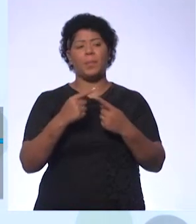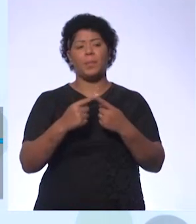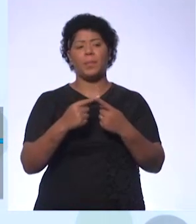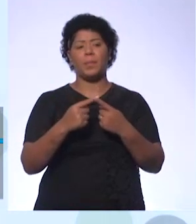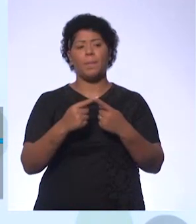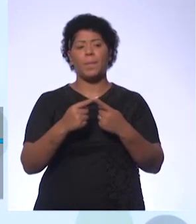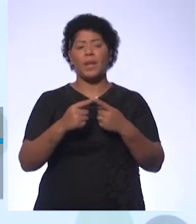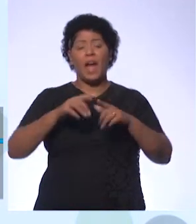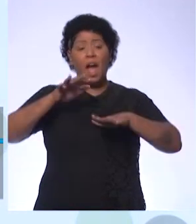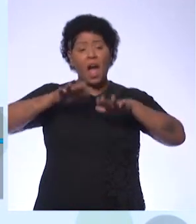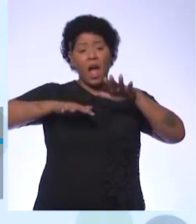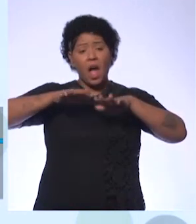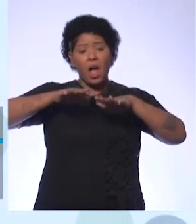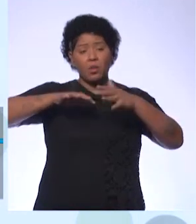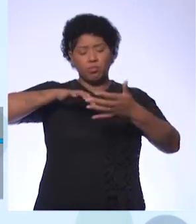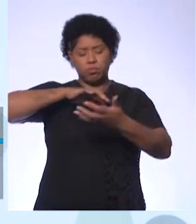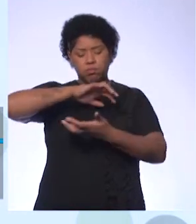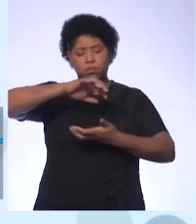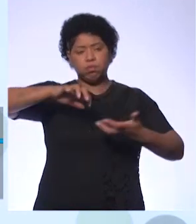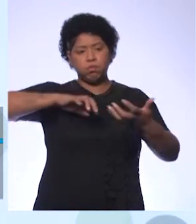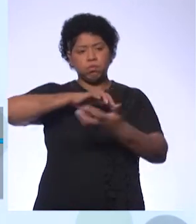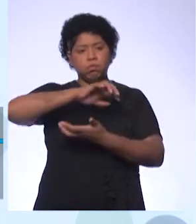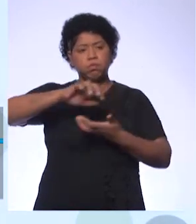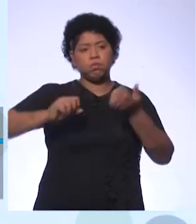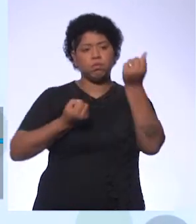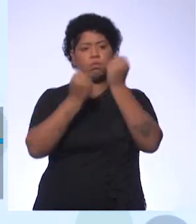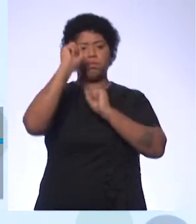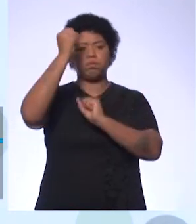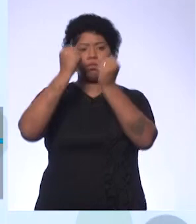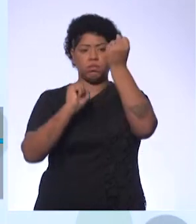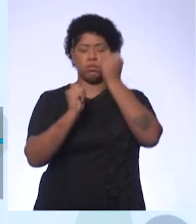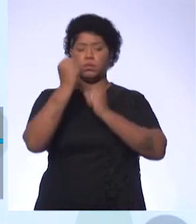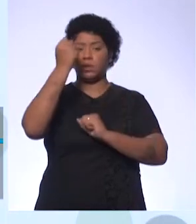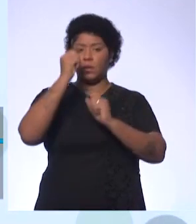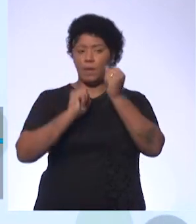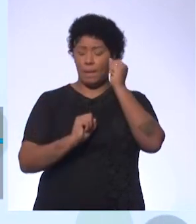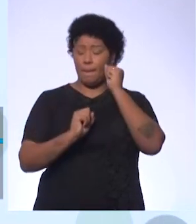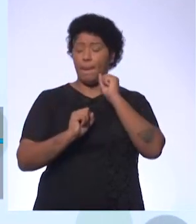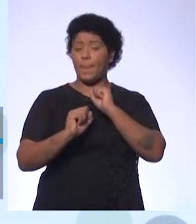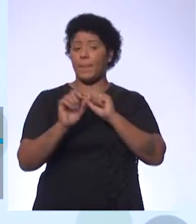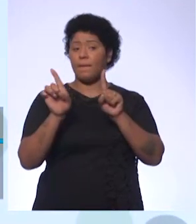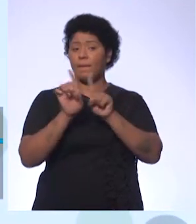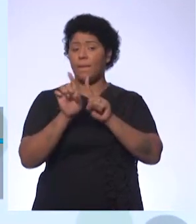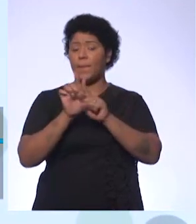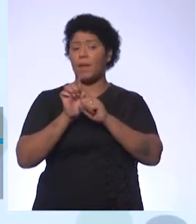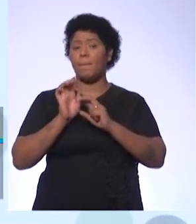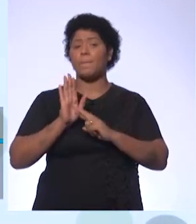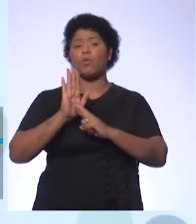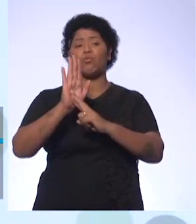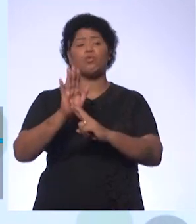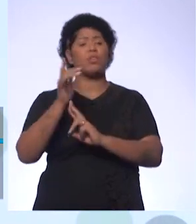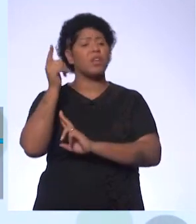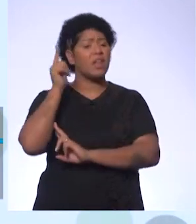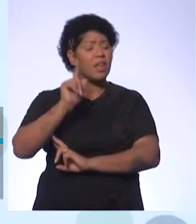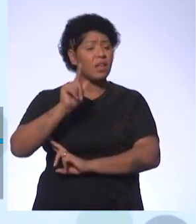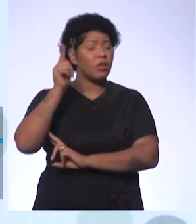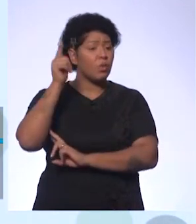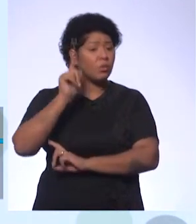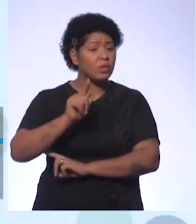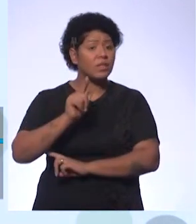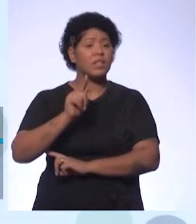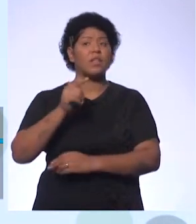da Revolução Industrial. É importante frisar também que a Revolução Industrial ela trouxe, sim, ganhos em relação